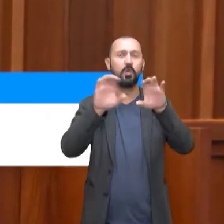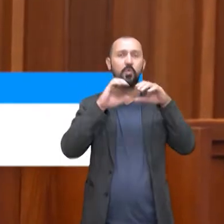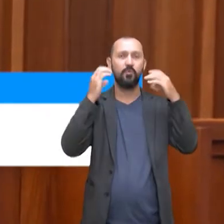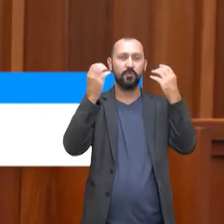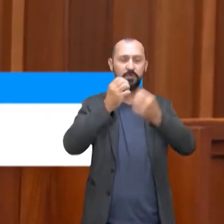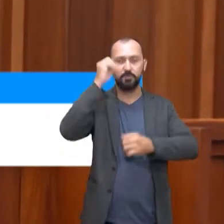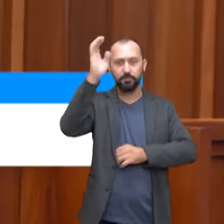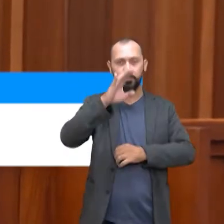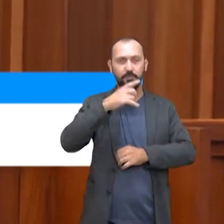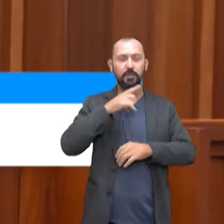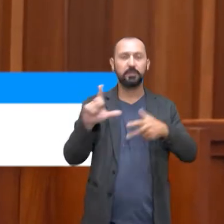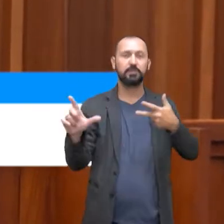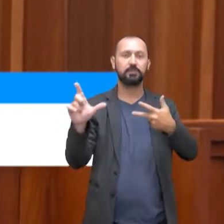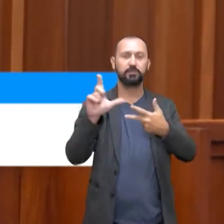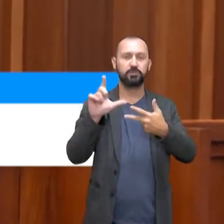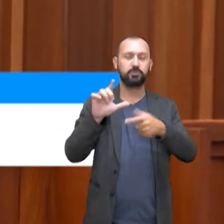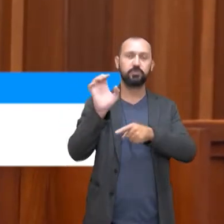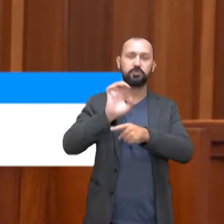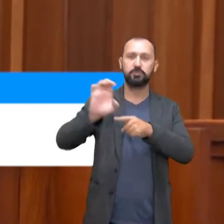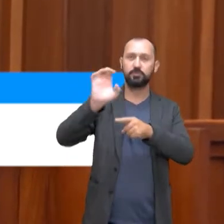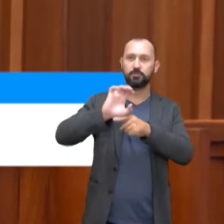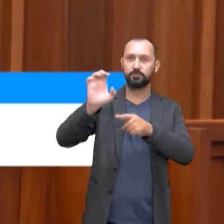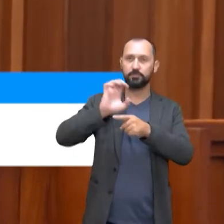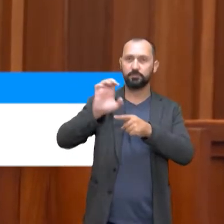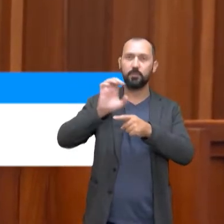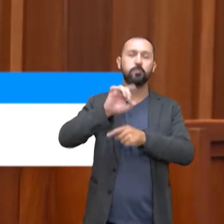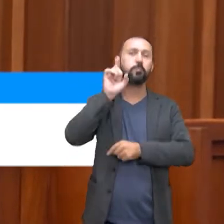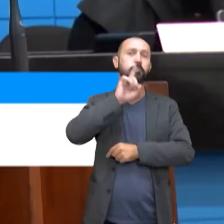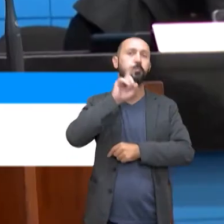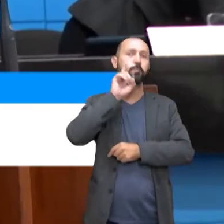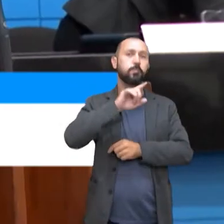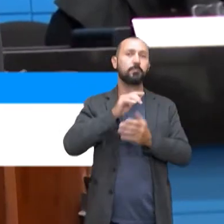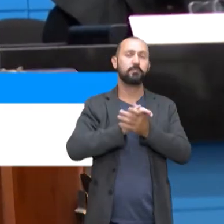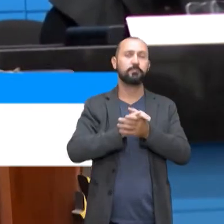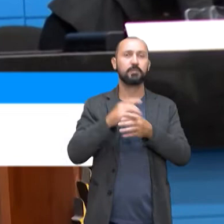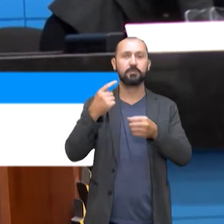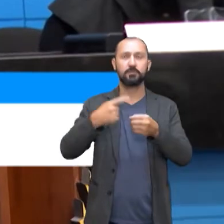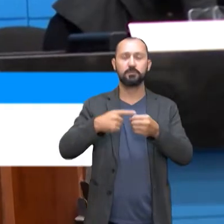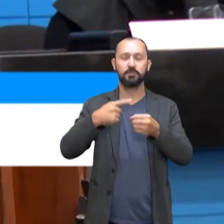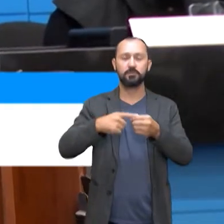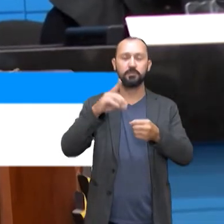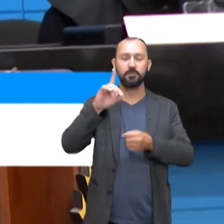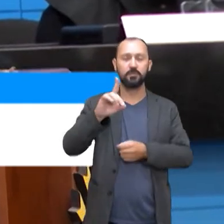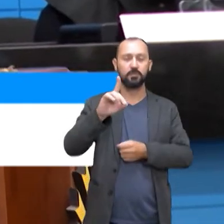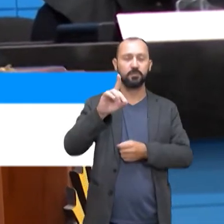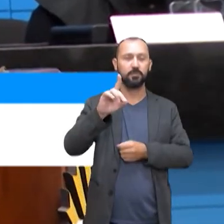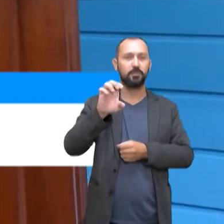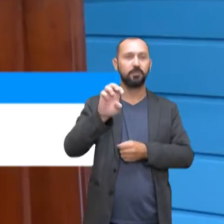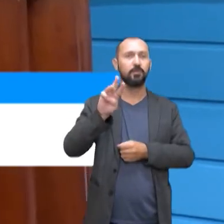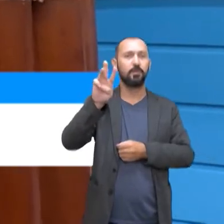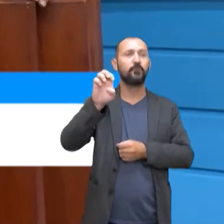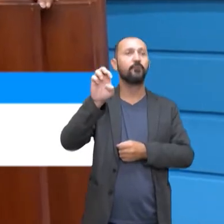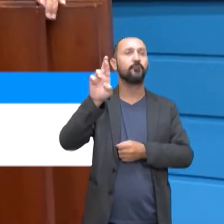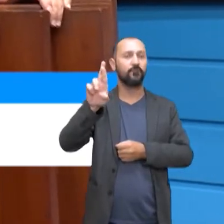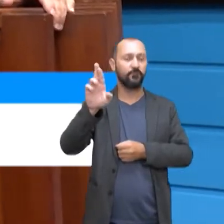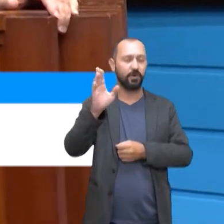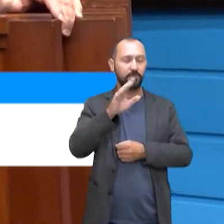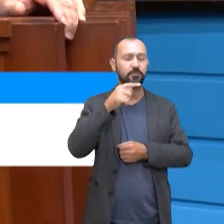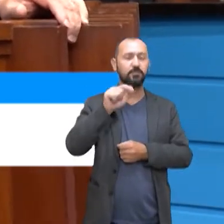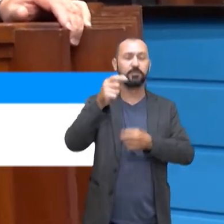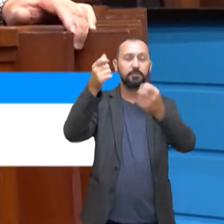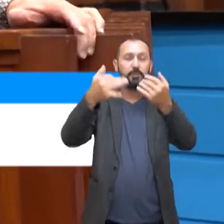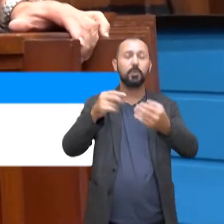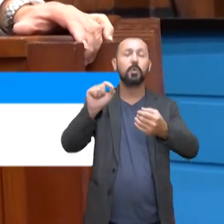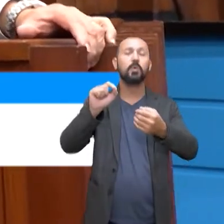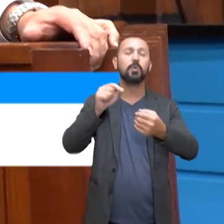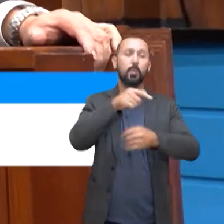Conferência Nacional das Legislaturas Estaduais nos Estados Unidos, nas cidades de Denver e Washington. O presidente da Unali